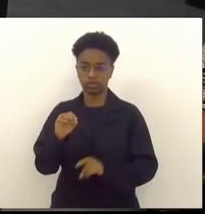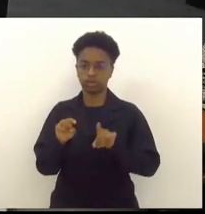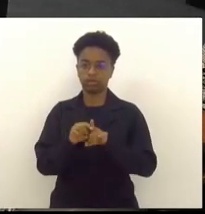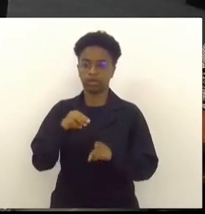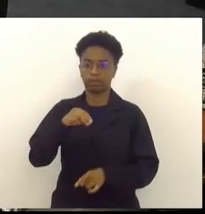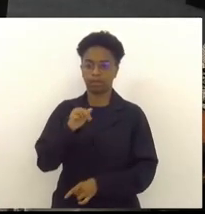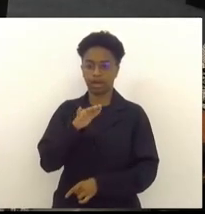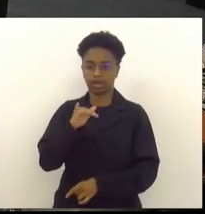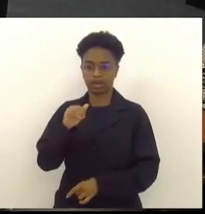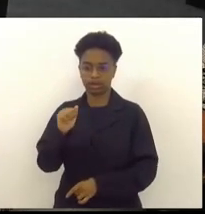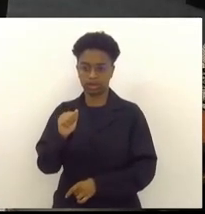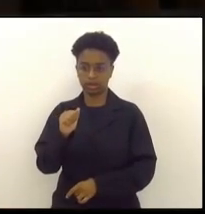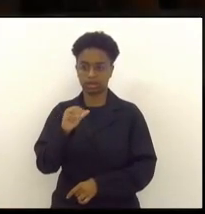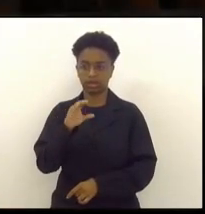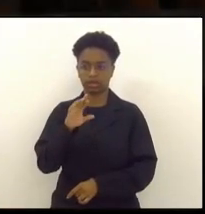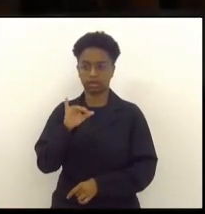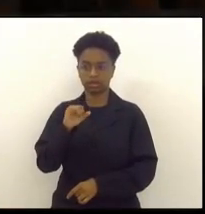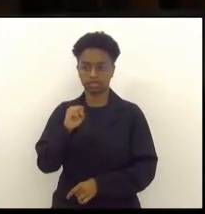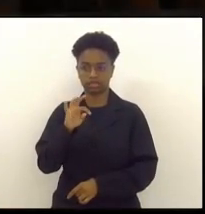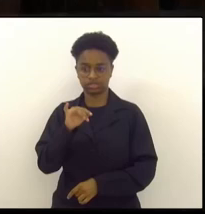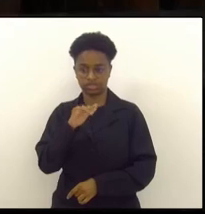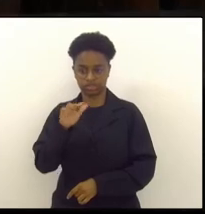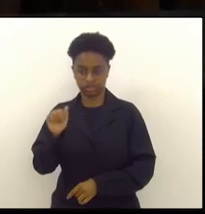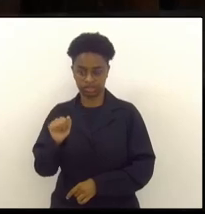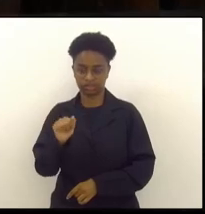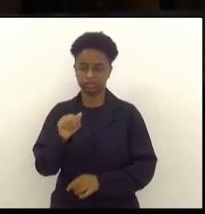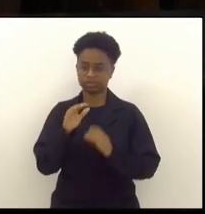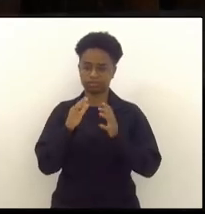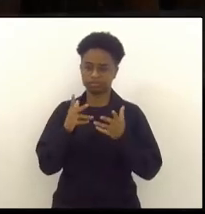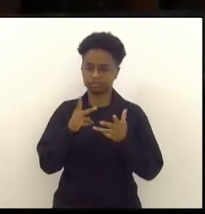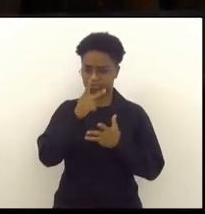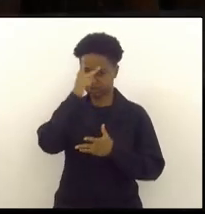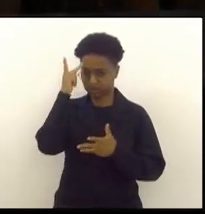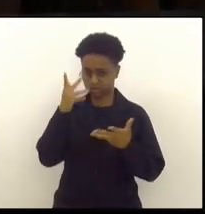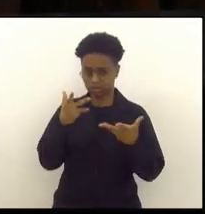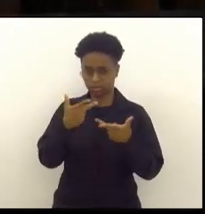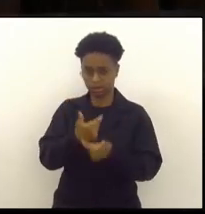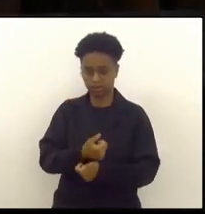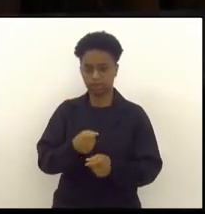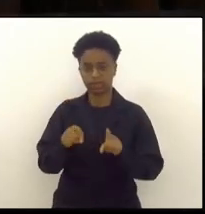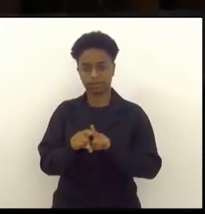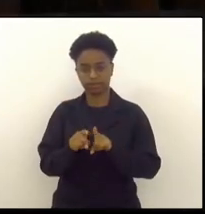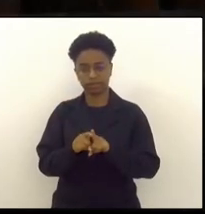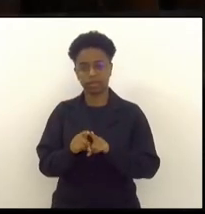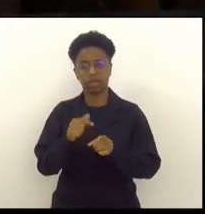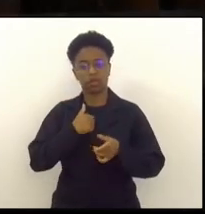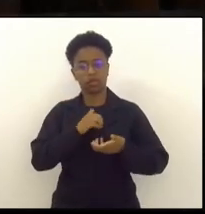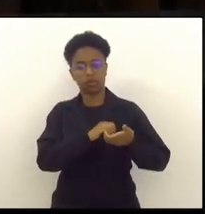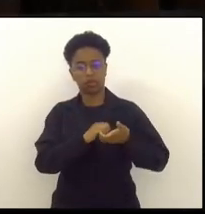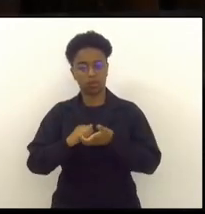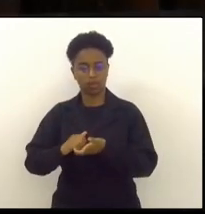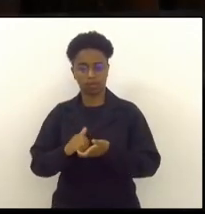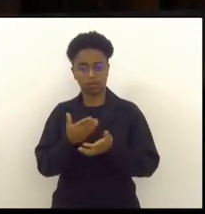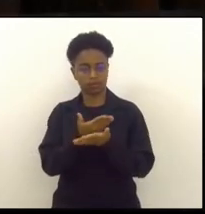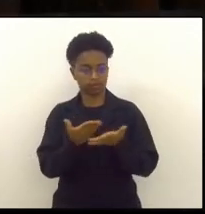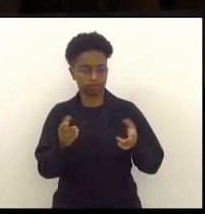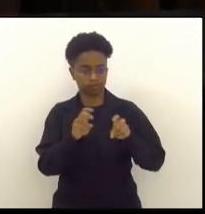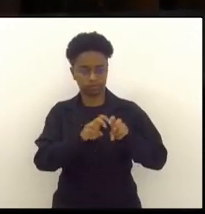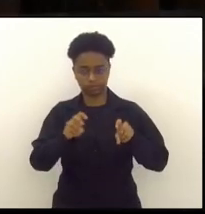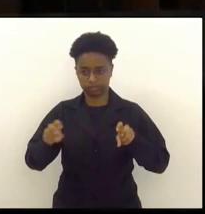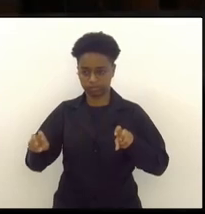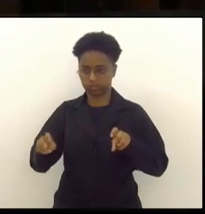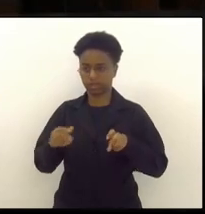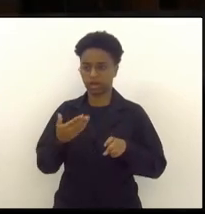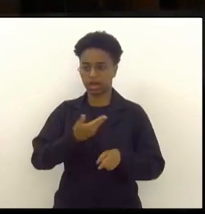Maria Cristina, cidadãos exemplares, e em nome de quem cumprimento todos os demais